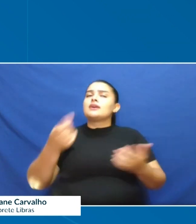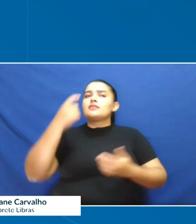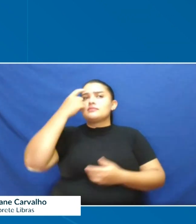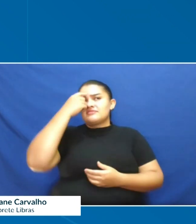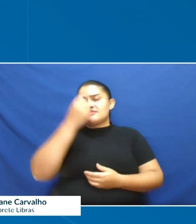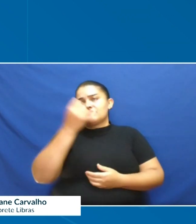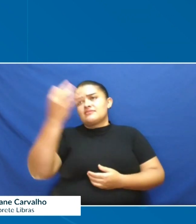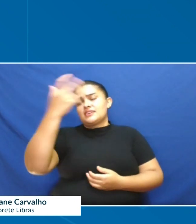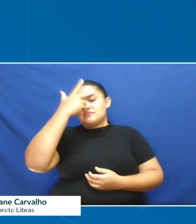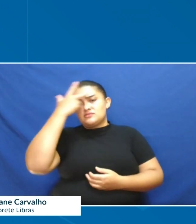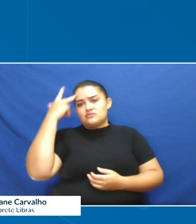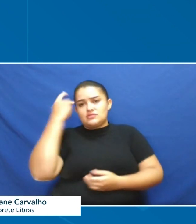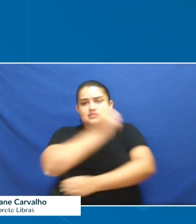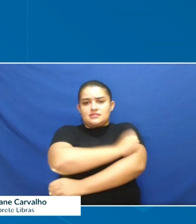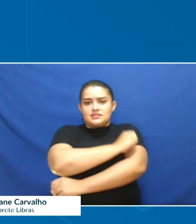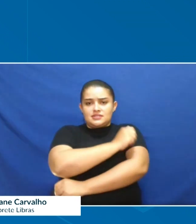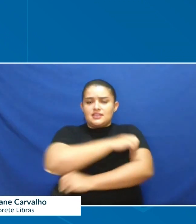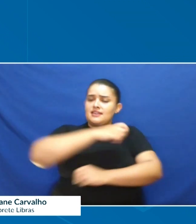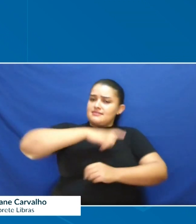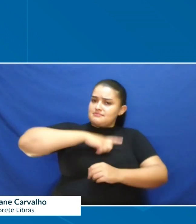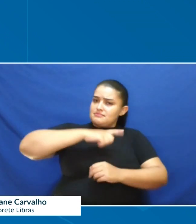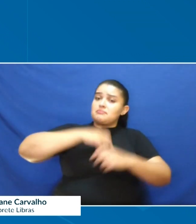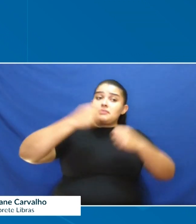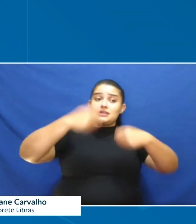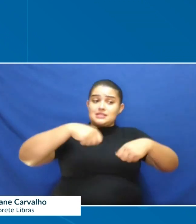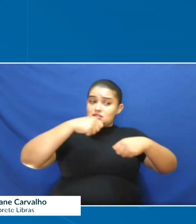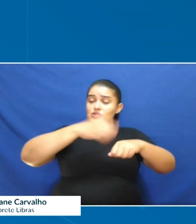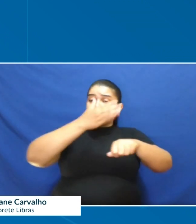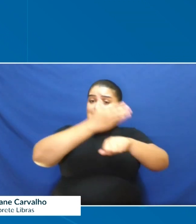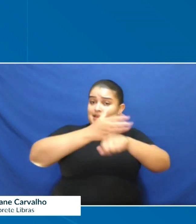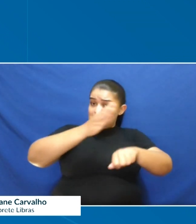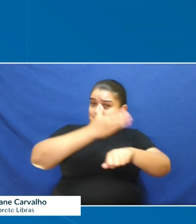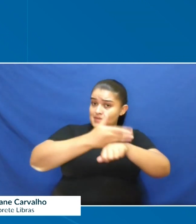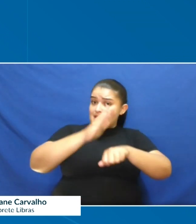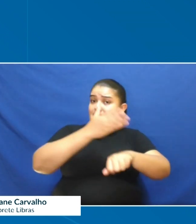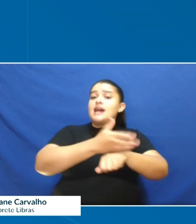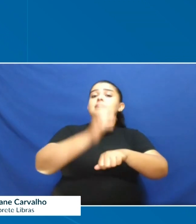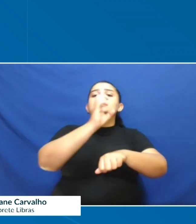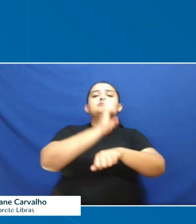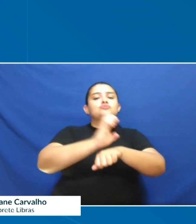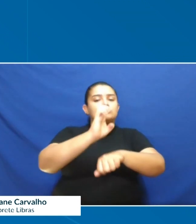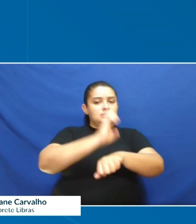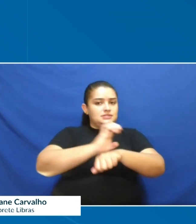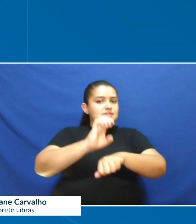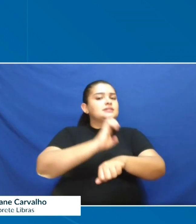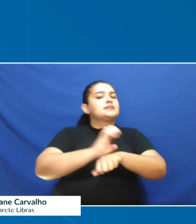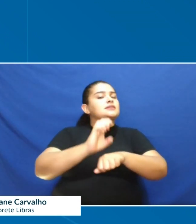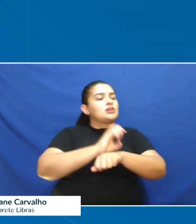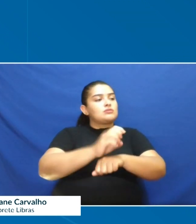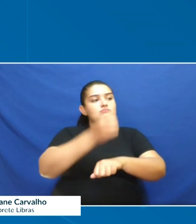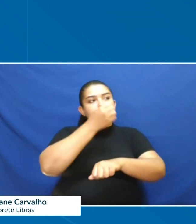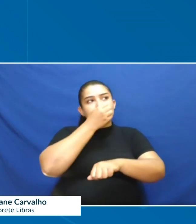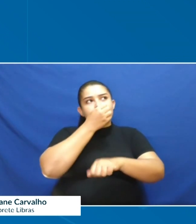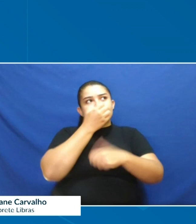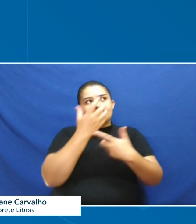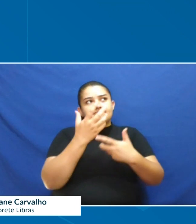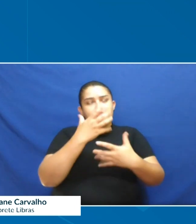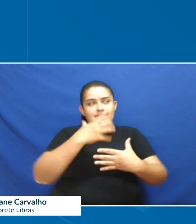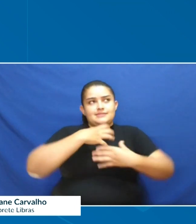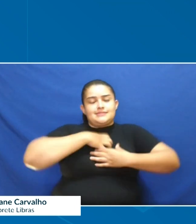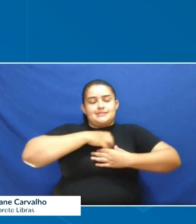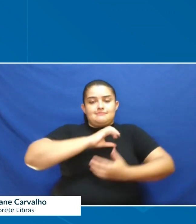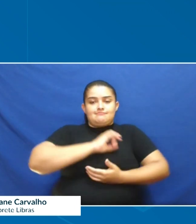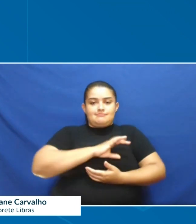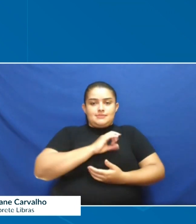que tiveram que ir na parte prática mesmo, foi uma coisa que deu um certo medo. Contudo, se o ambiente